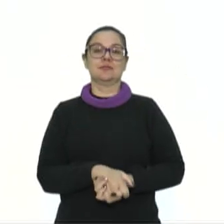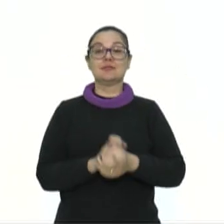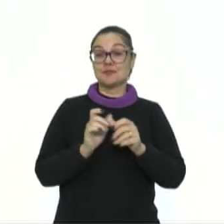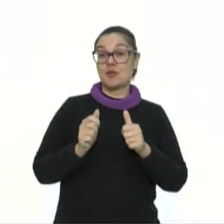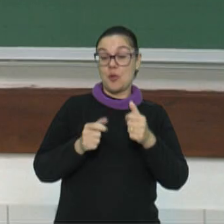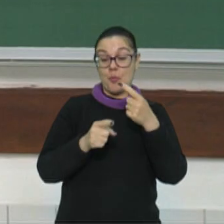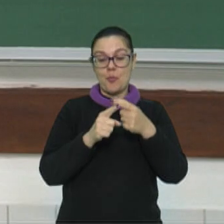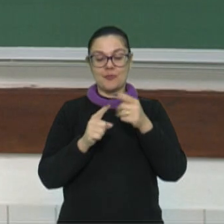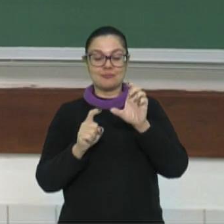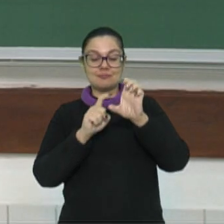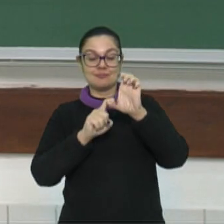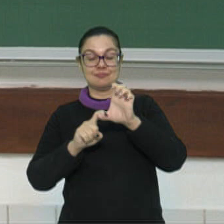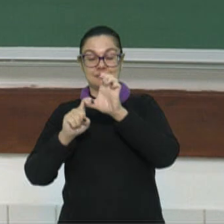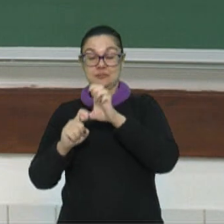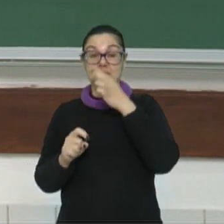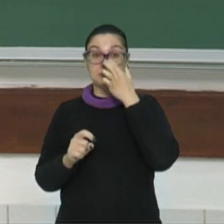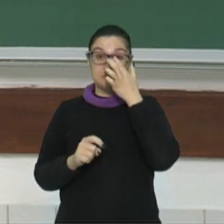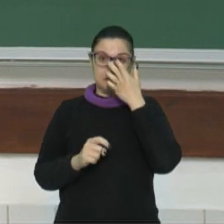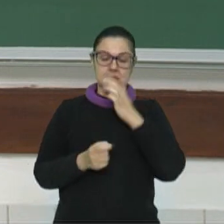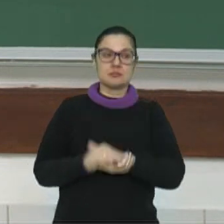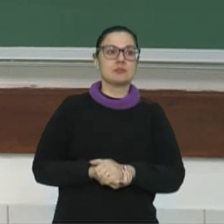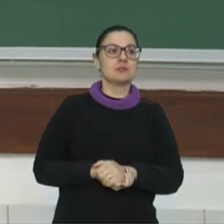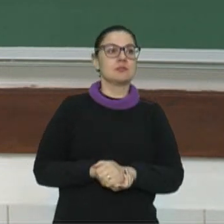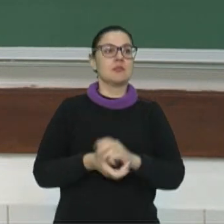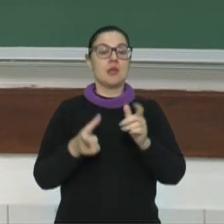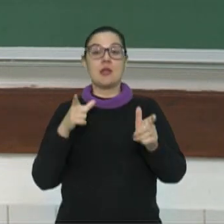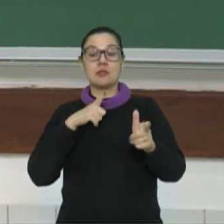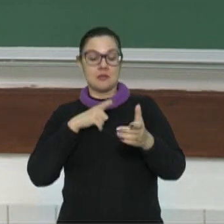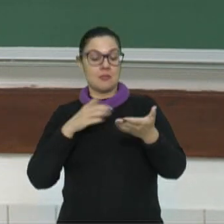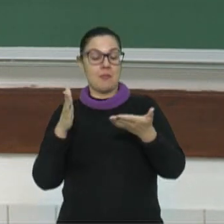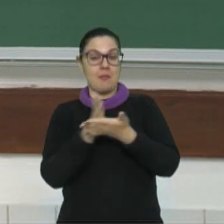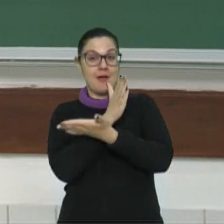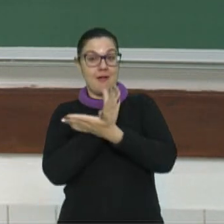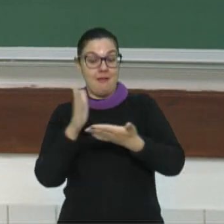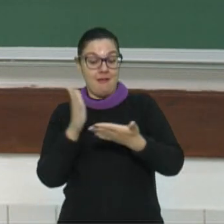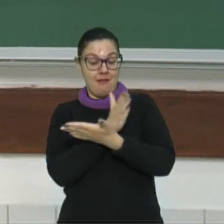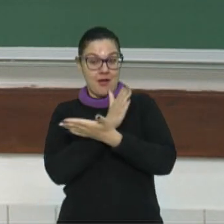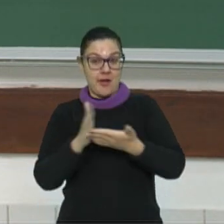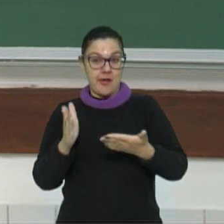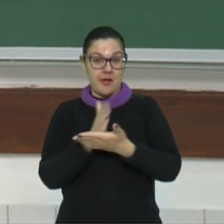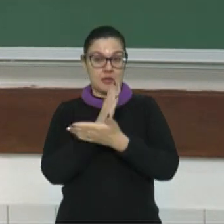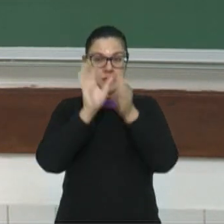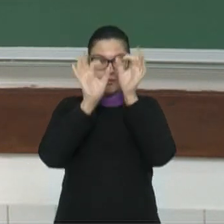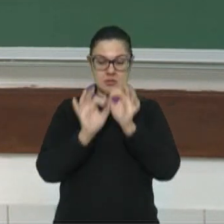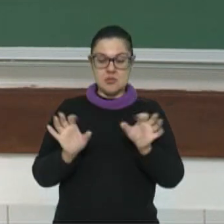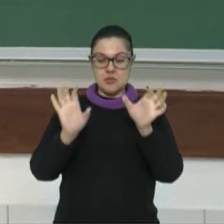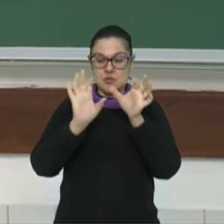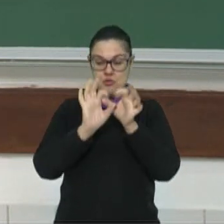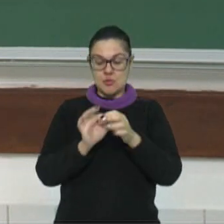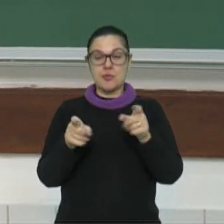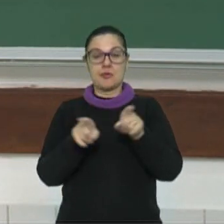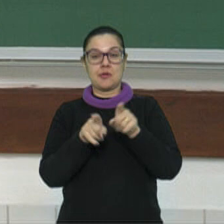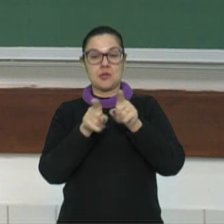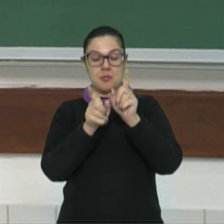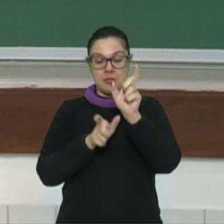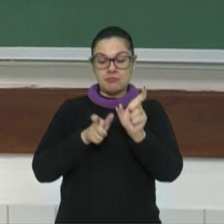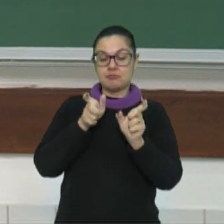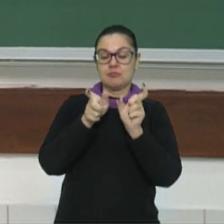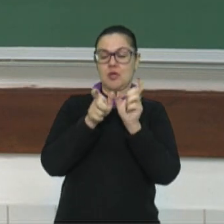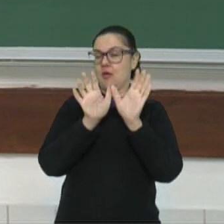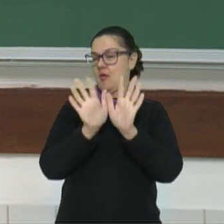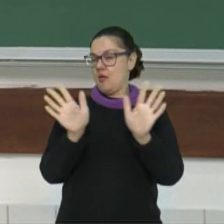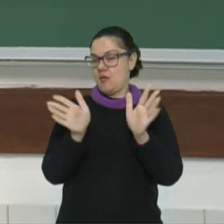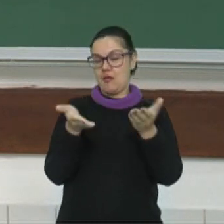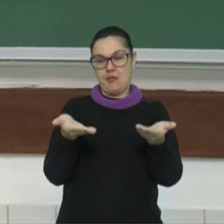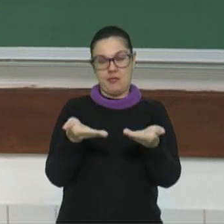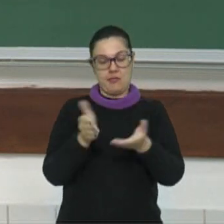porque uma depende da outra. Nós temos uma classificação, tá? De subordinação e também de coordenação, que eu não vou entrar